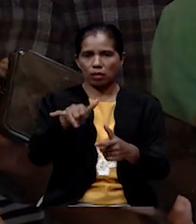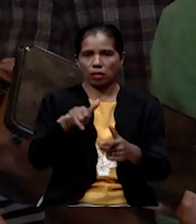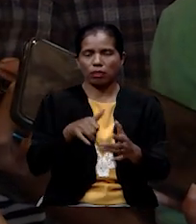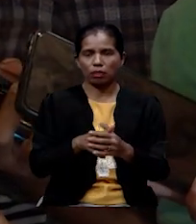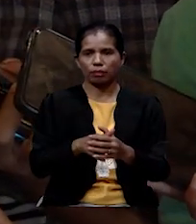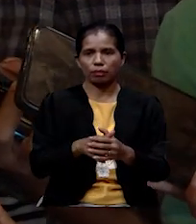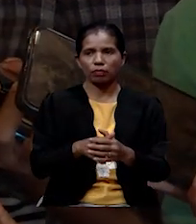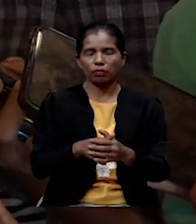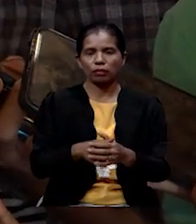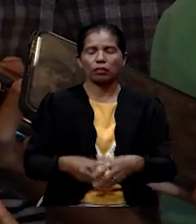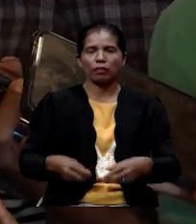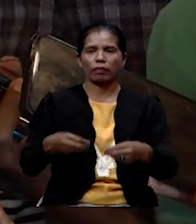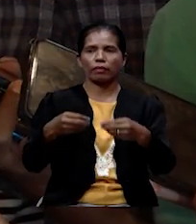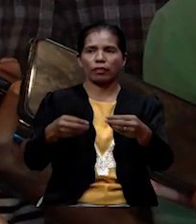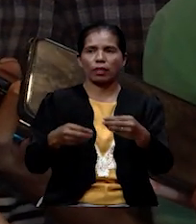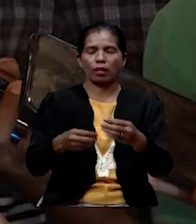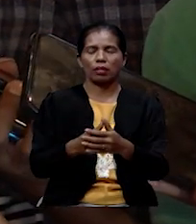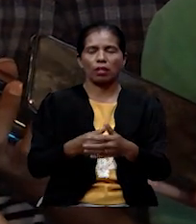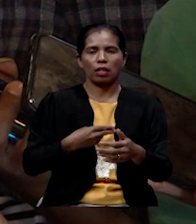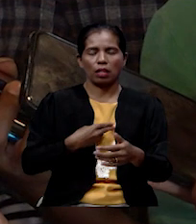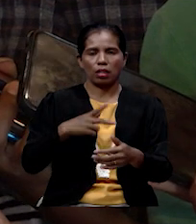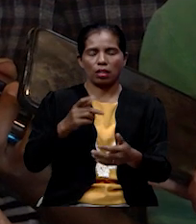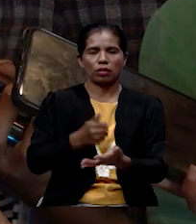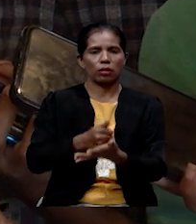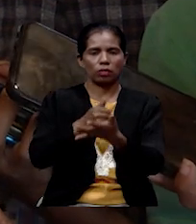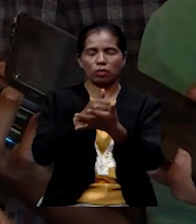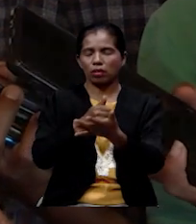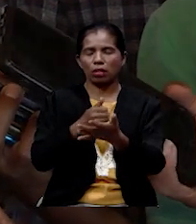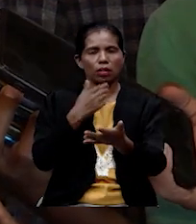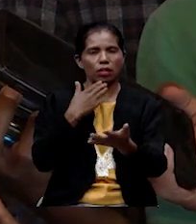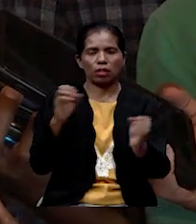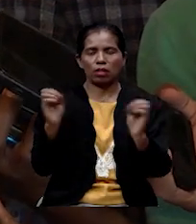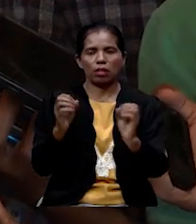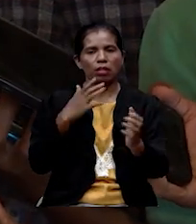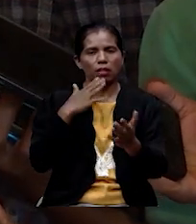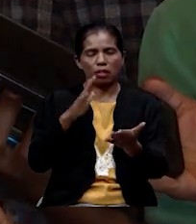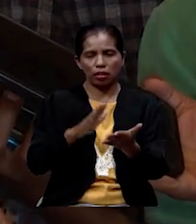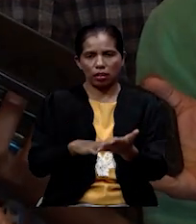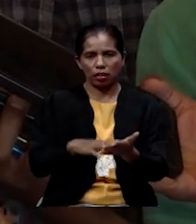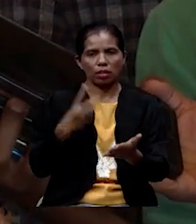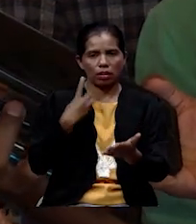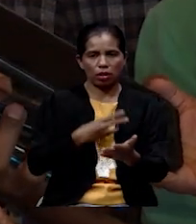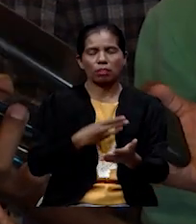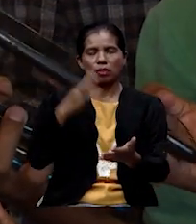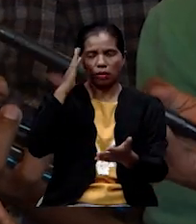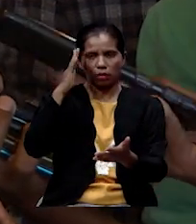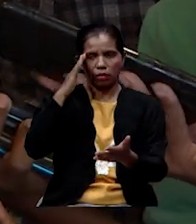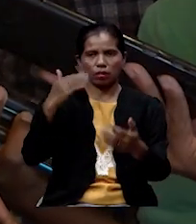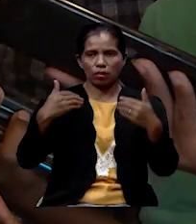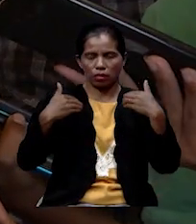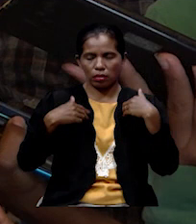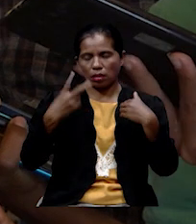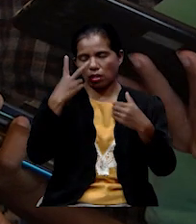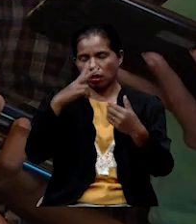nia desempenho la dun dia ida ne ita mo atu hanoi atu bele